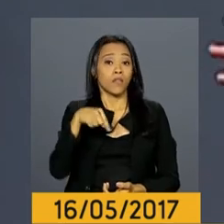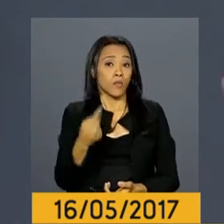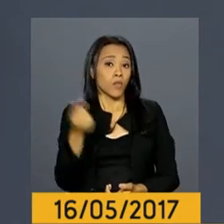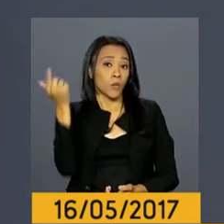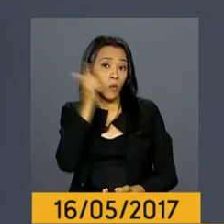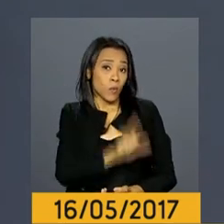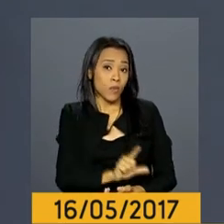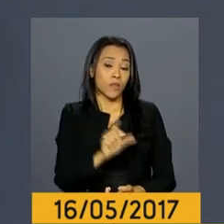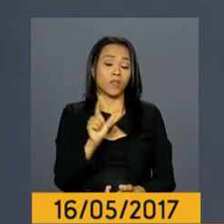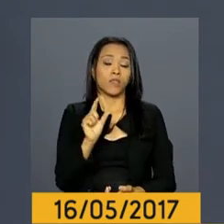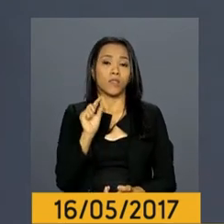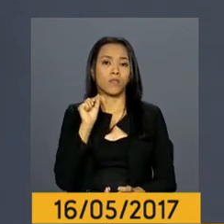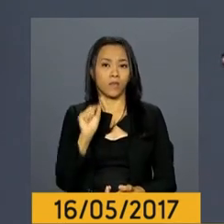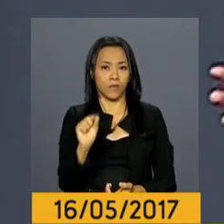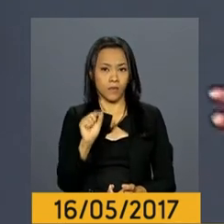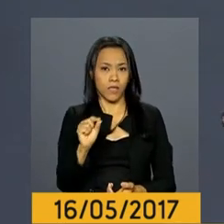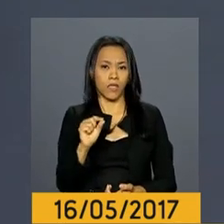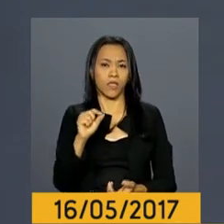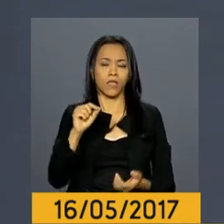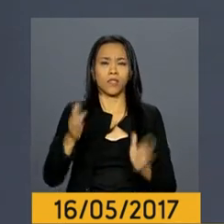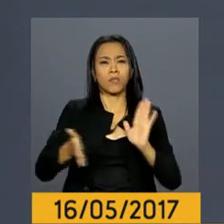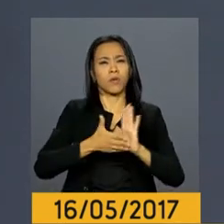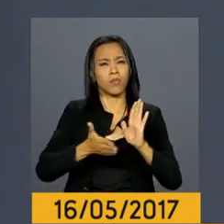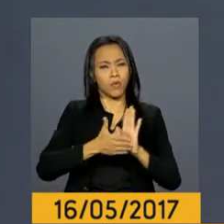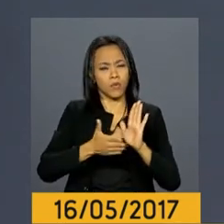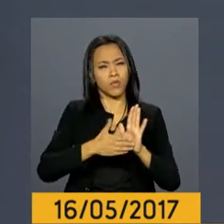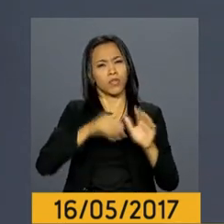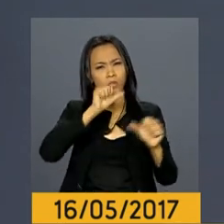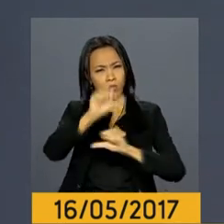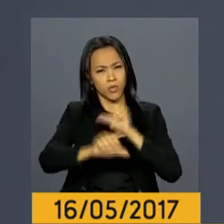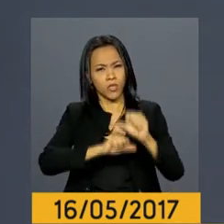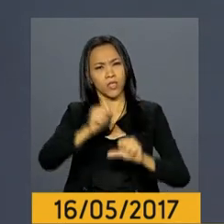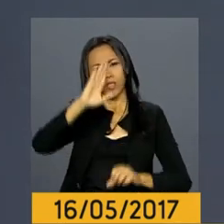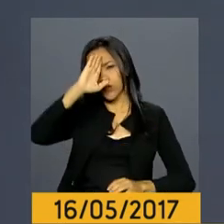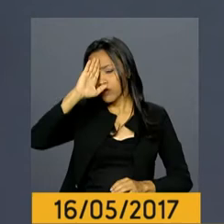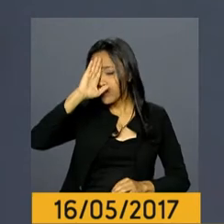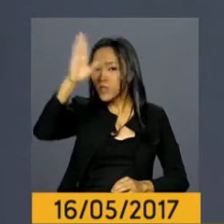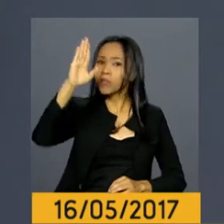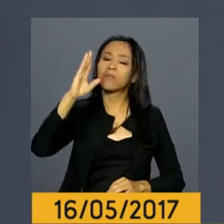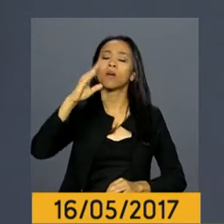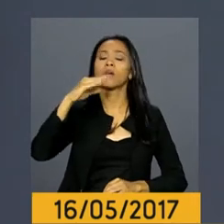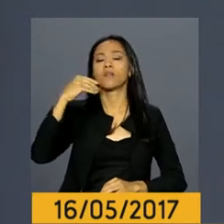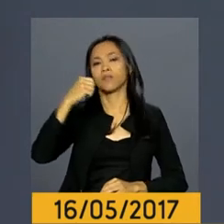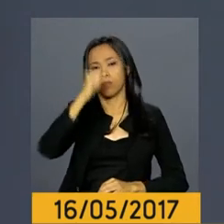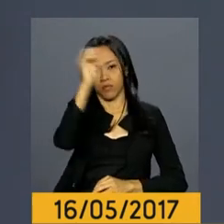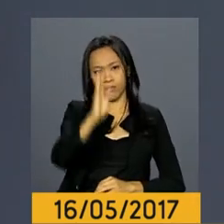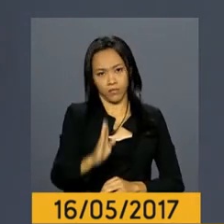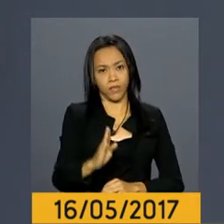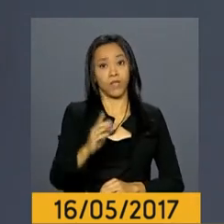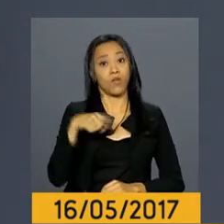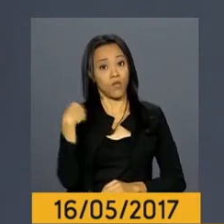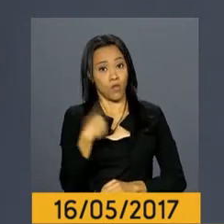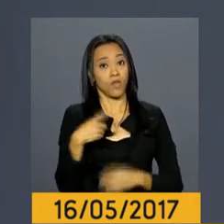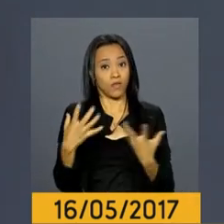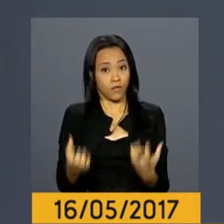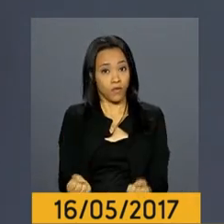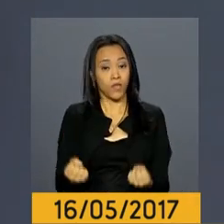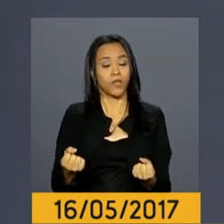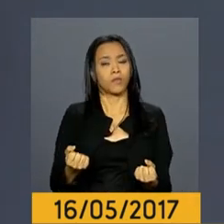etapa inicial das reformas fundamentais para o Estado brasileiro, não é? Nós vamos caminhar